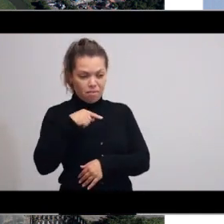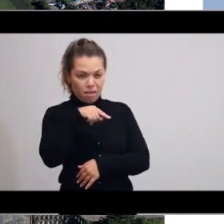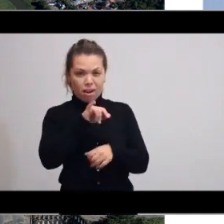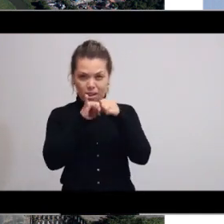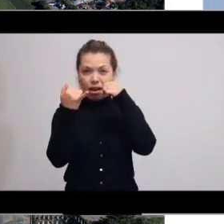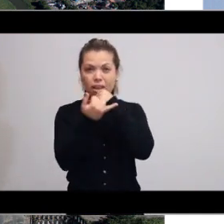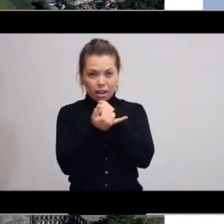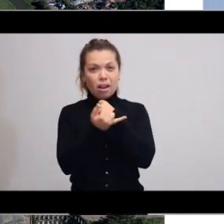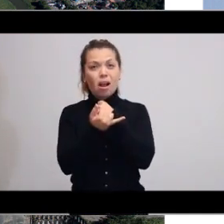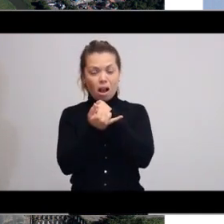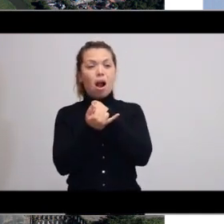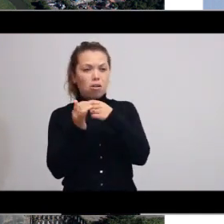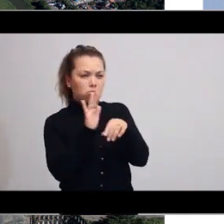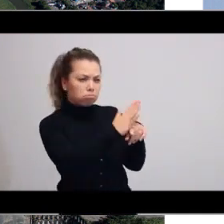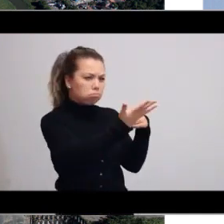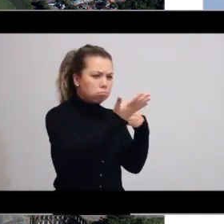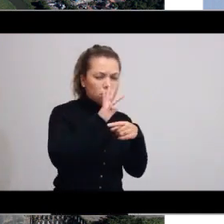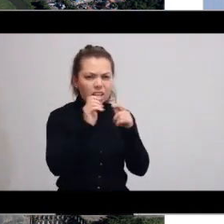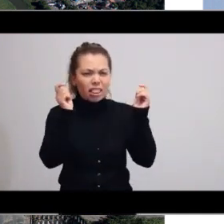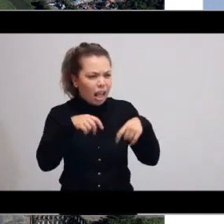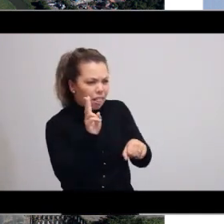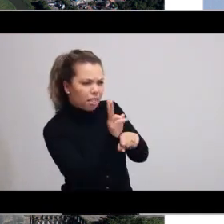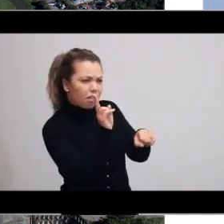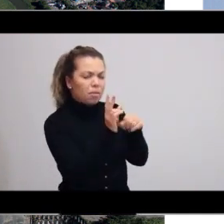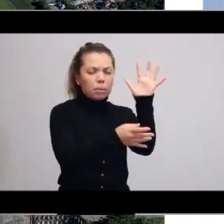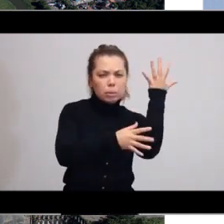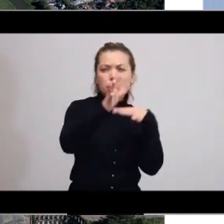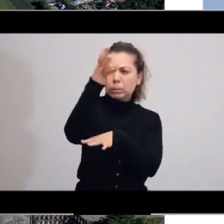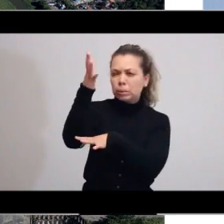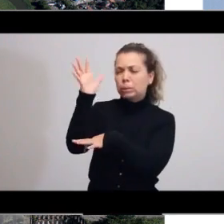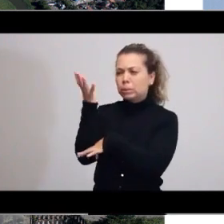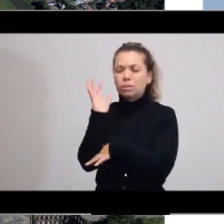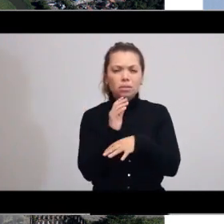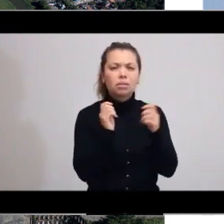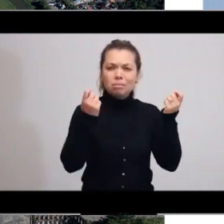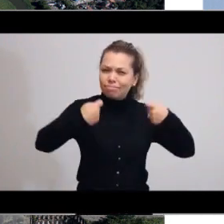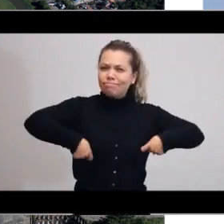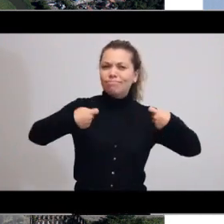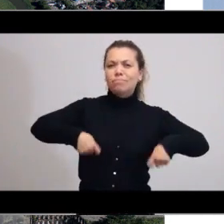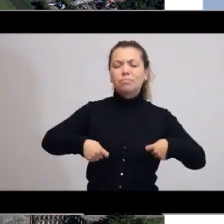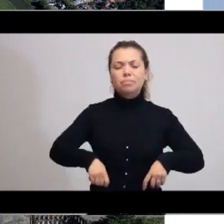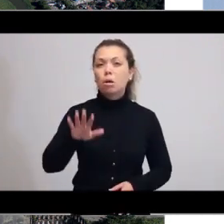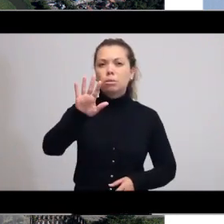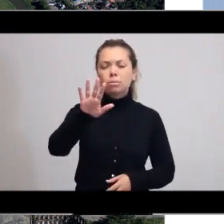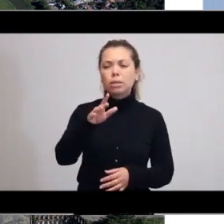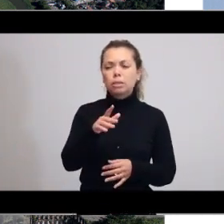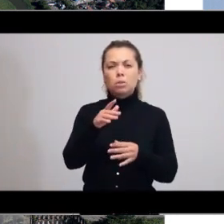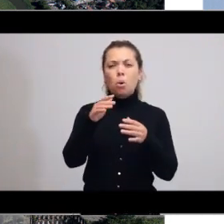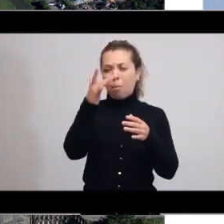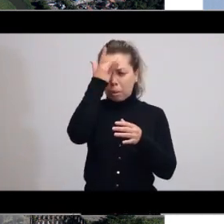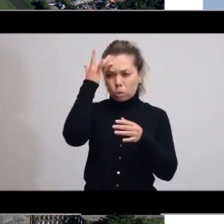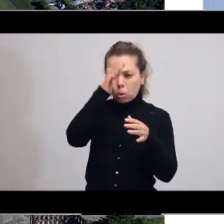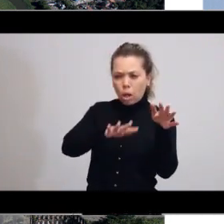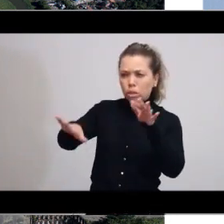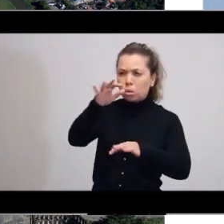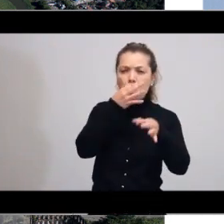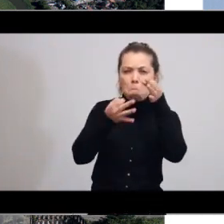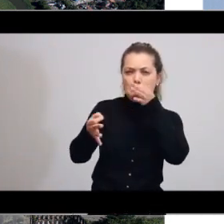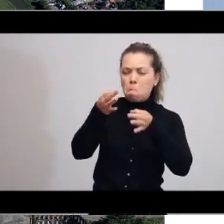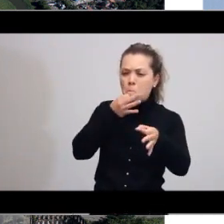fazia não por instrumentação cartográfica, mas pelo uso da força. Dessa forma, com o intuito de defender